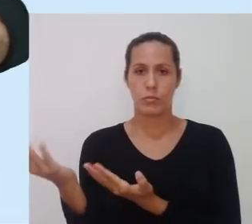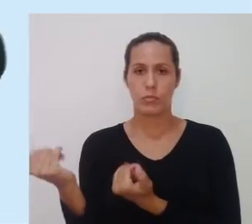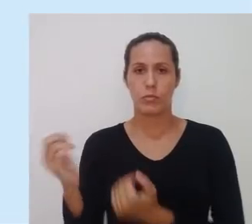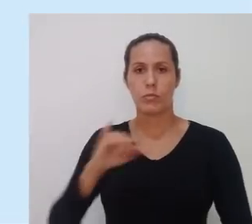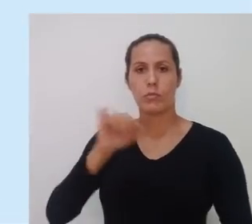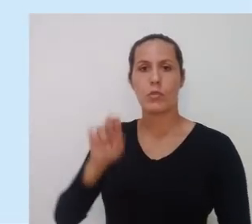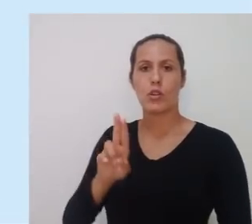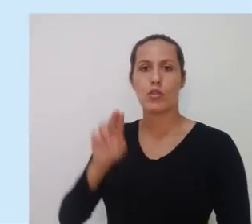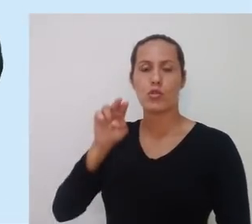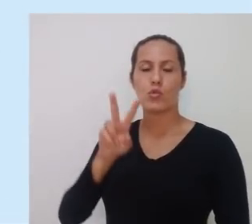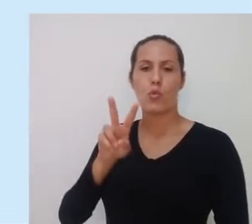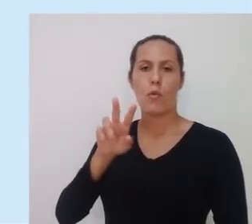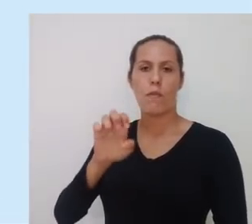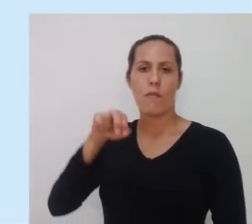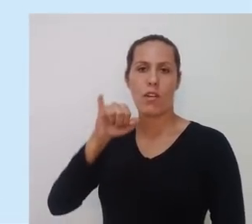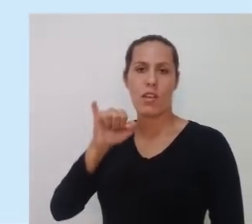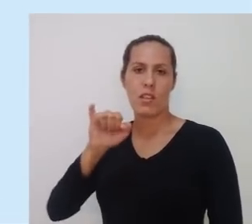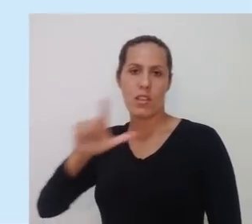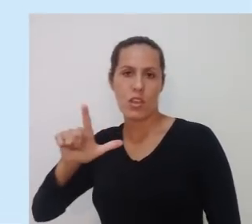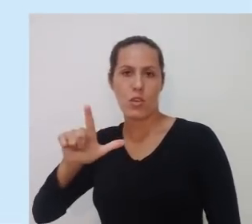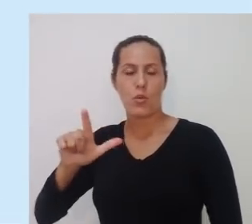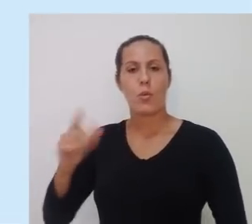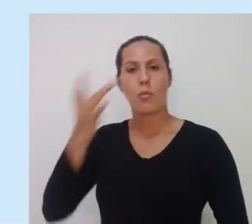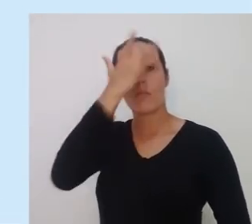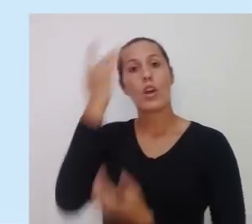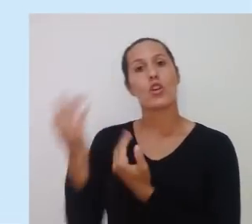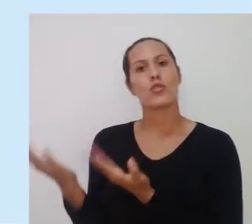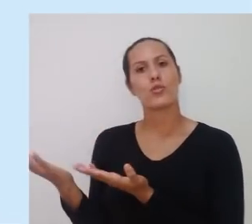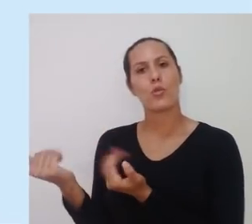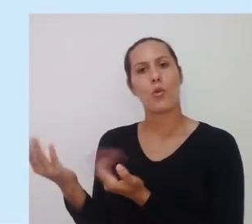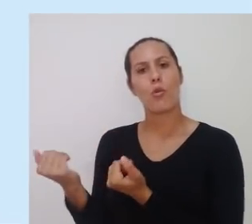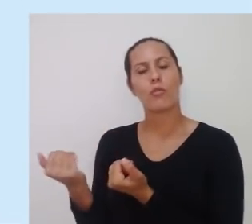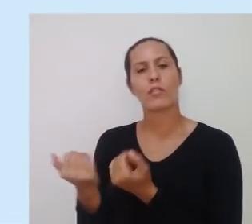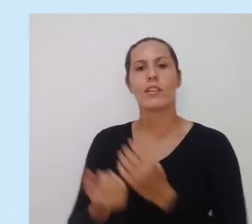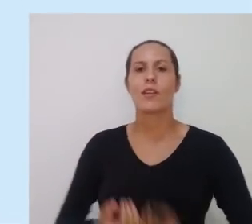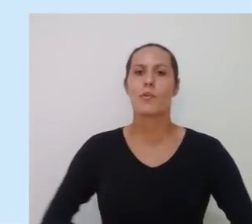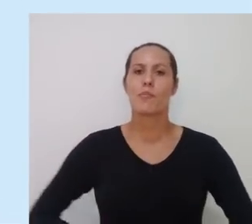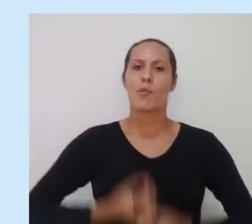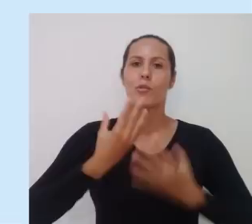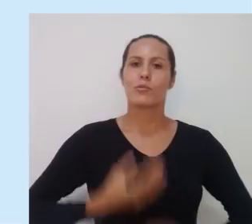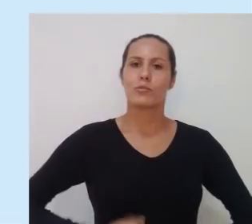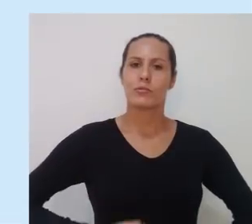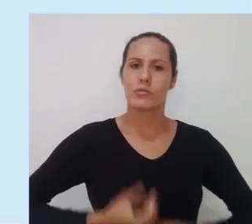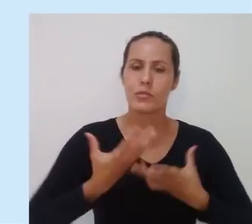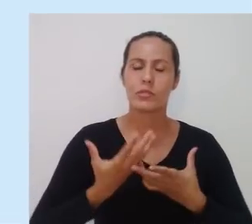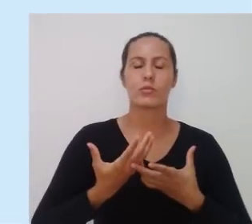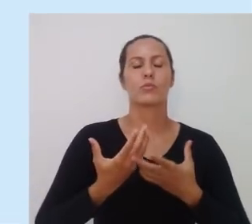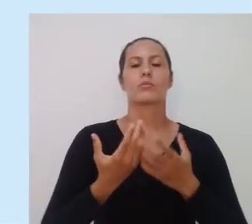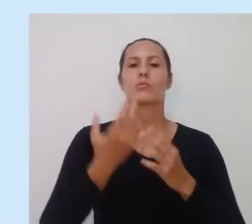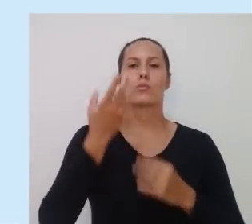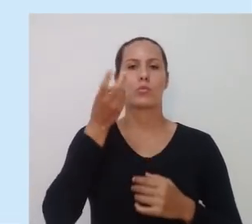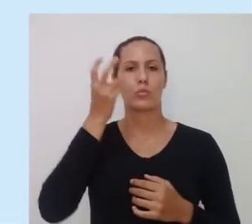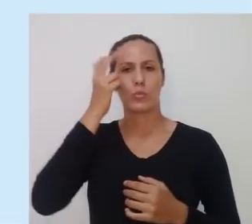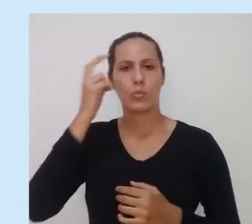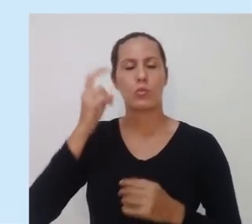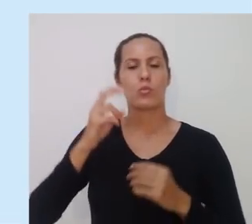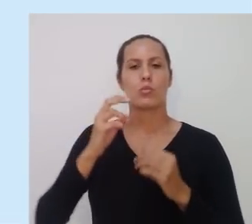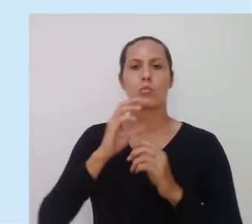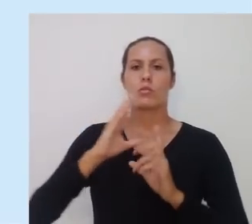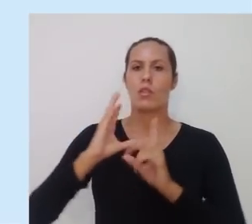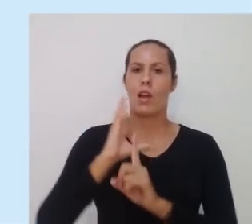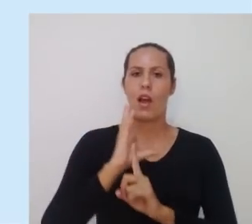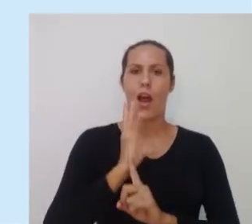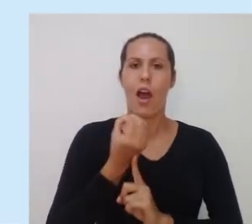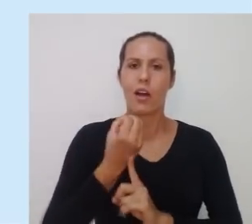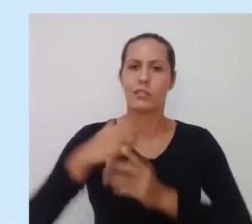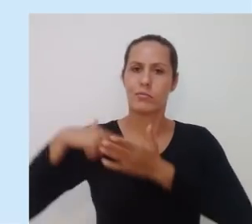da cultura juvenil, dos jovens produzindo a cultura, produzindo